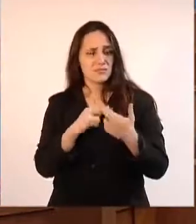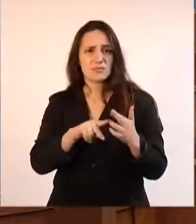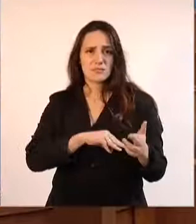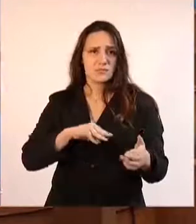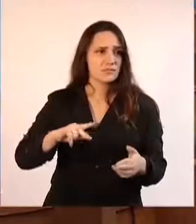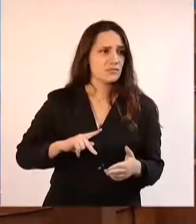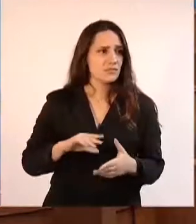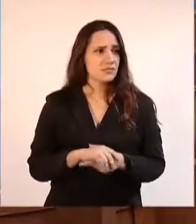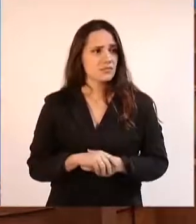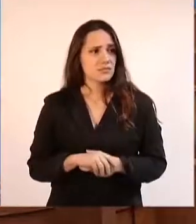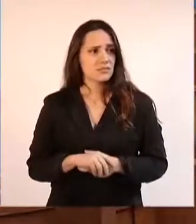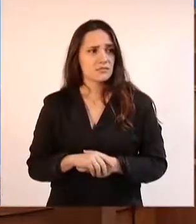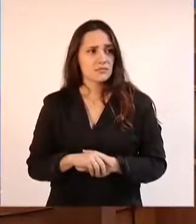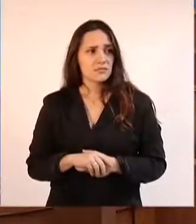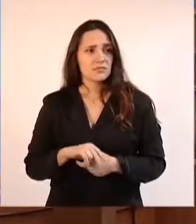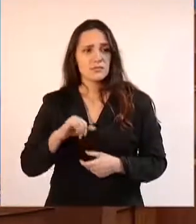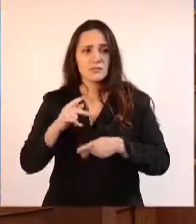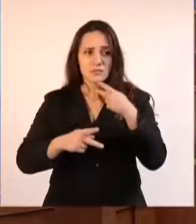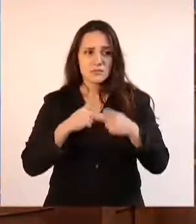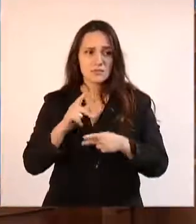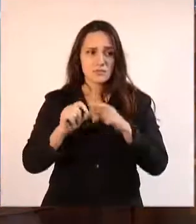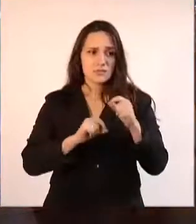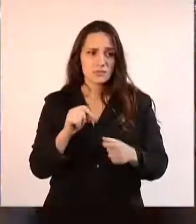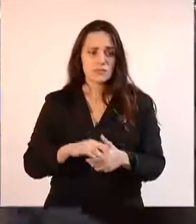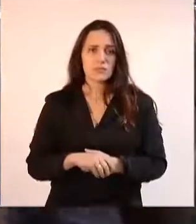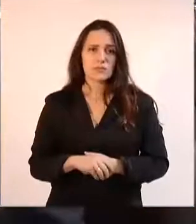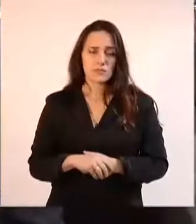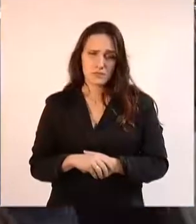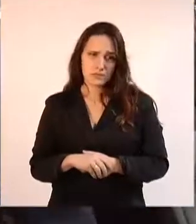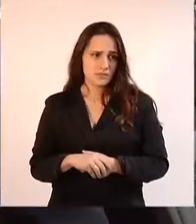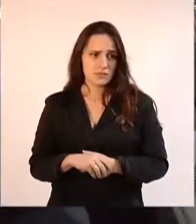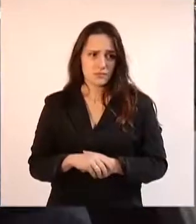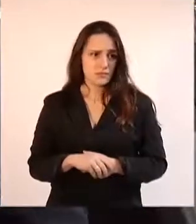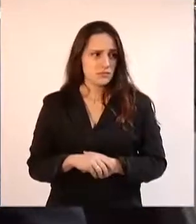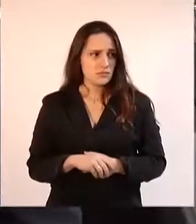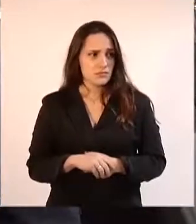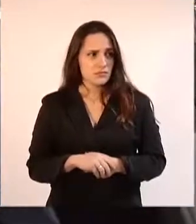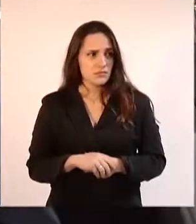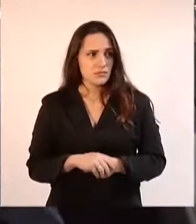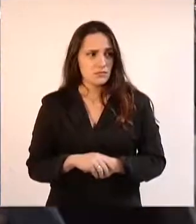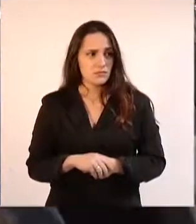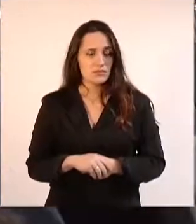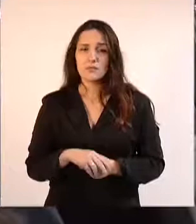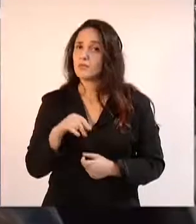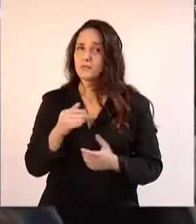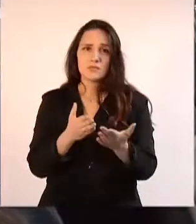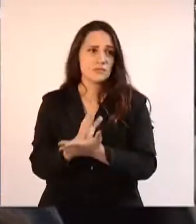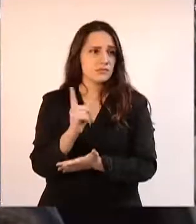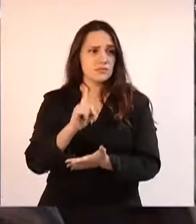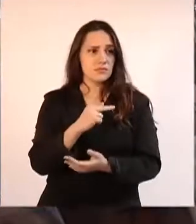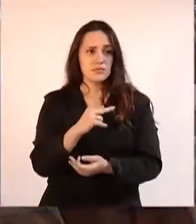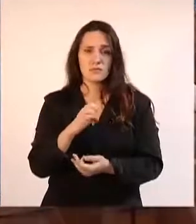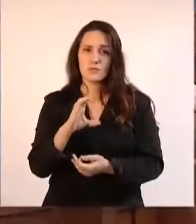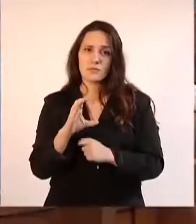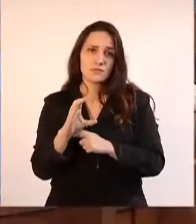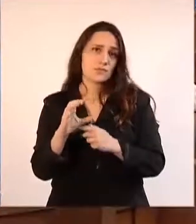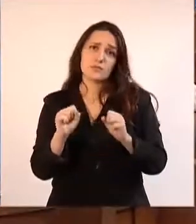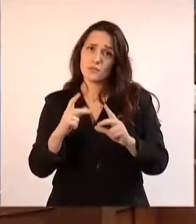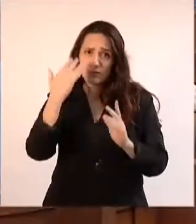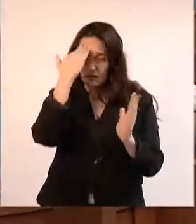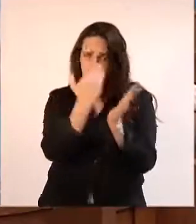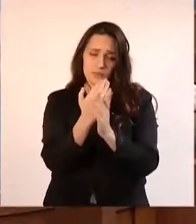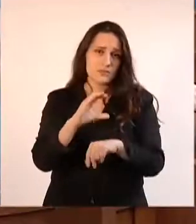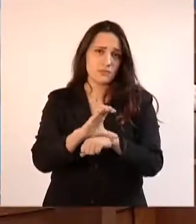Quem está dizendo isso é mentira. Porque caso não seja aprovada essa PEC, mantém o texto